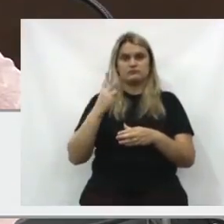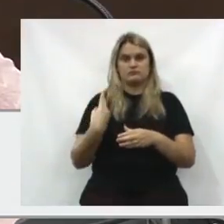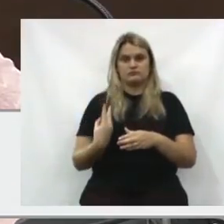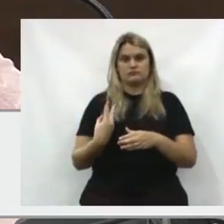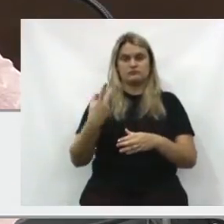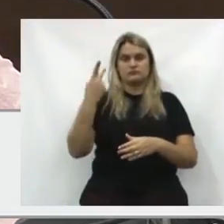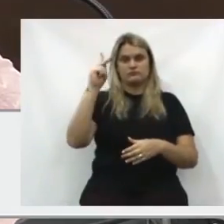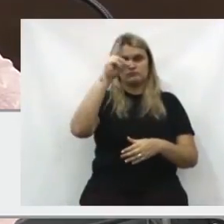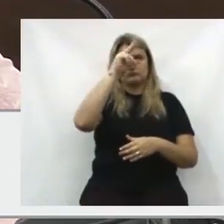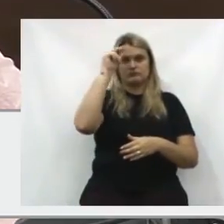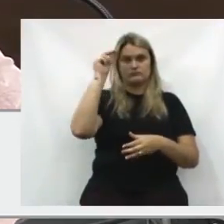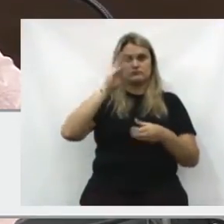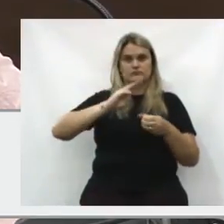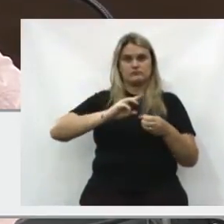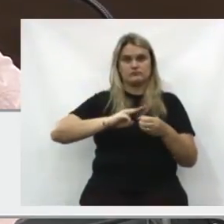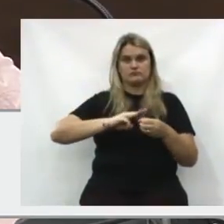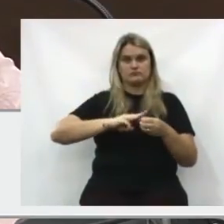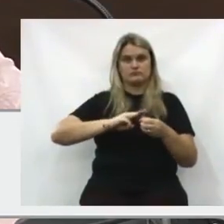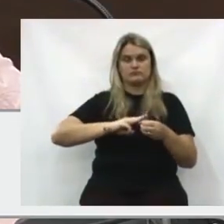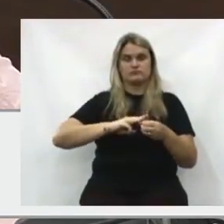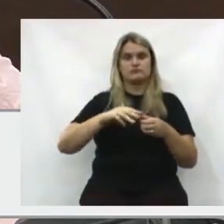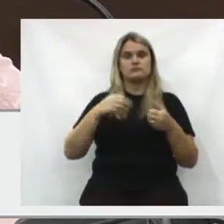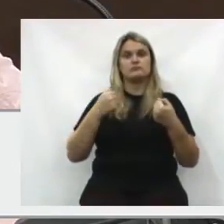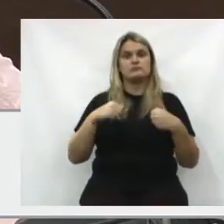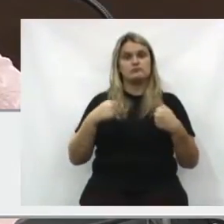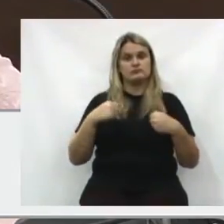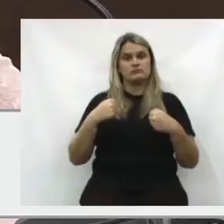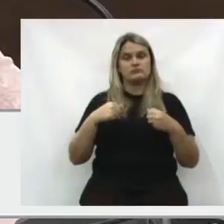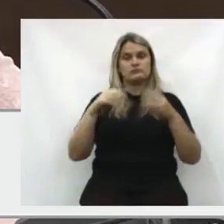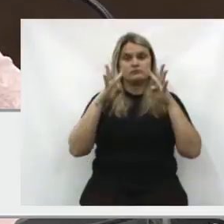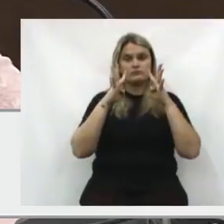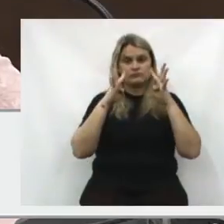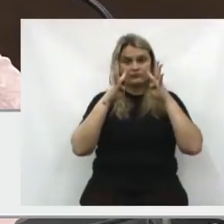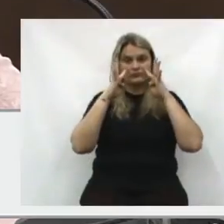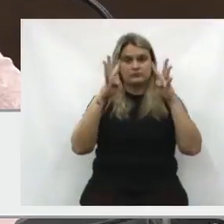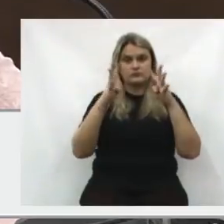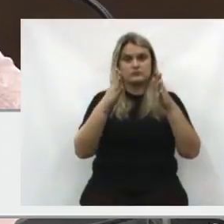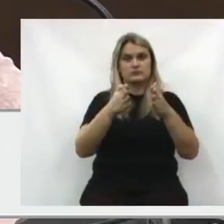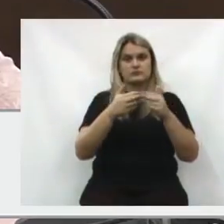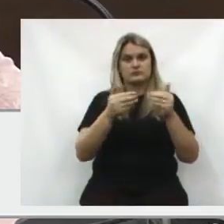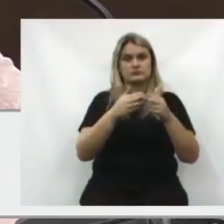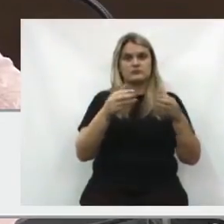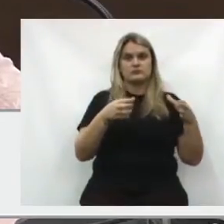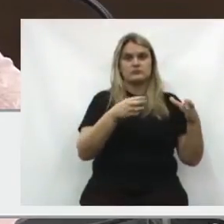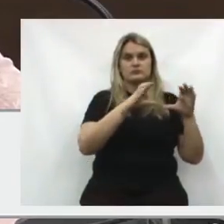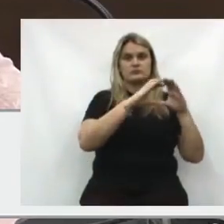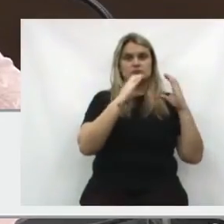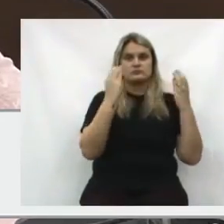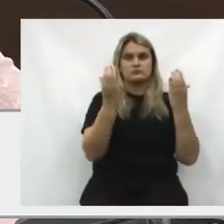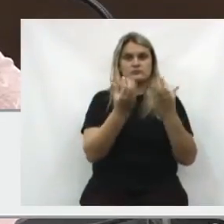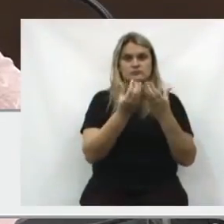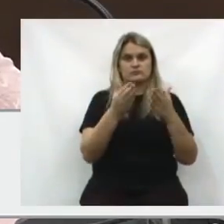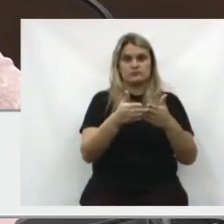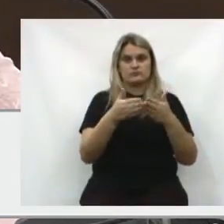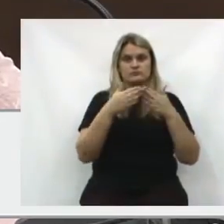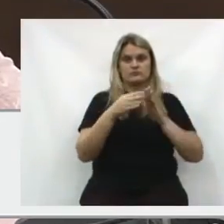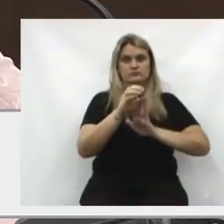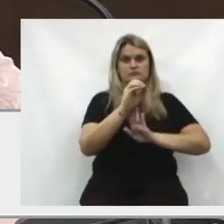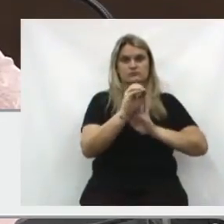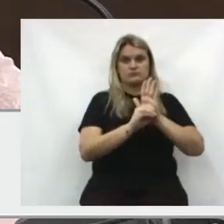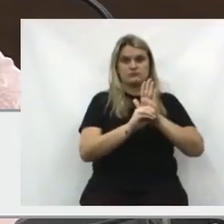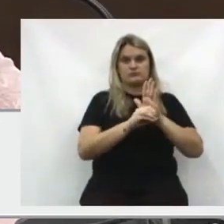dos Santos. Ao senhor prefeito municipal para que, atendendo às solicitações das